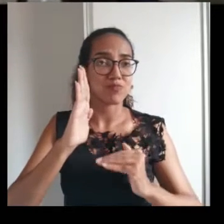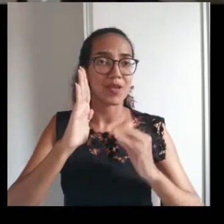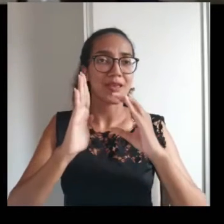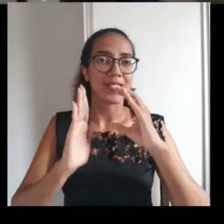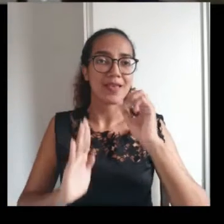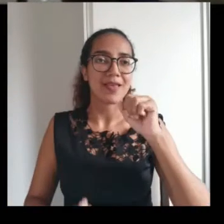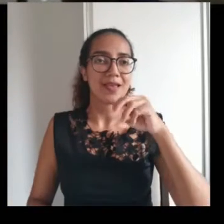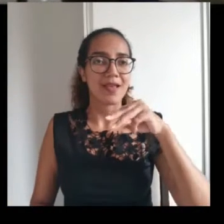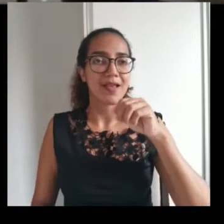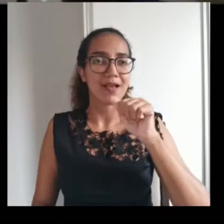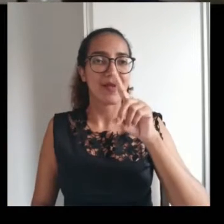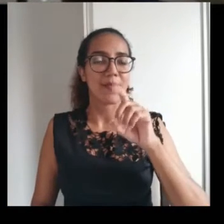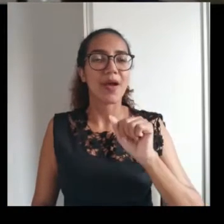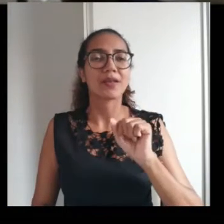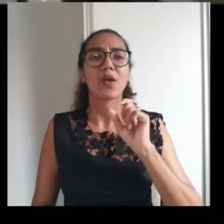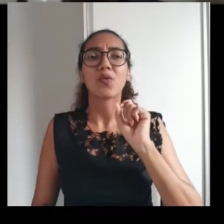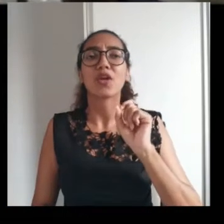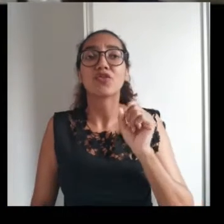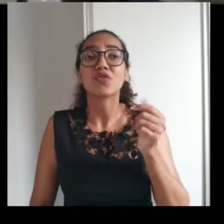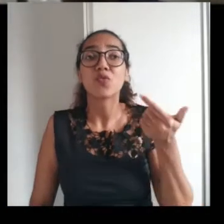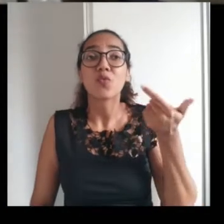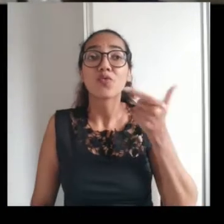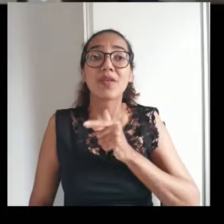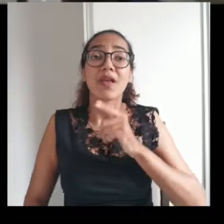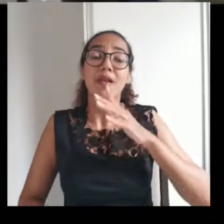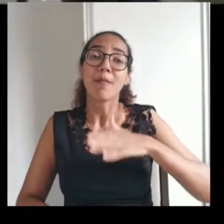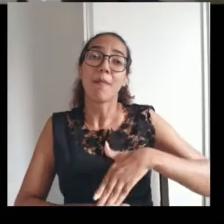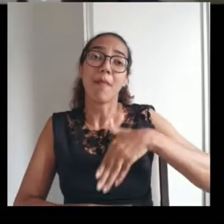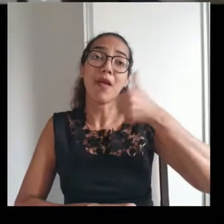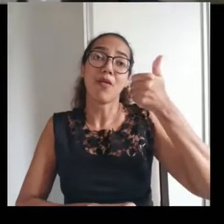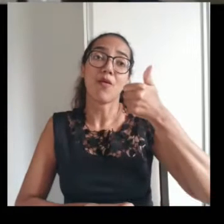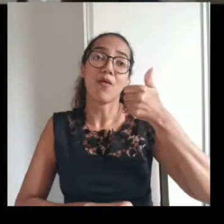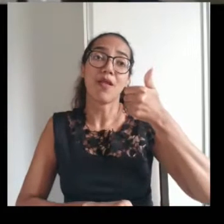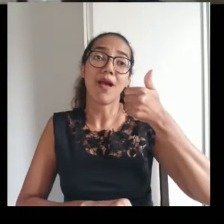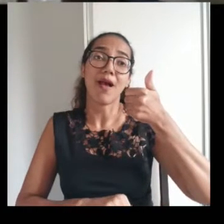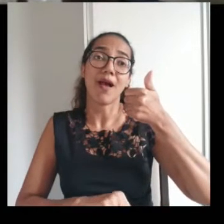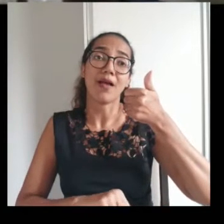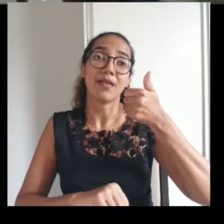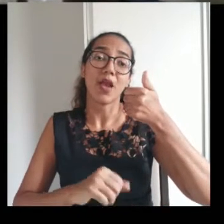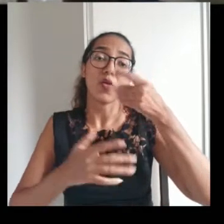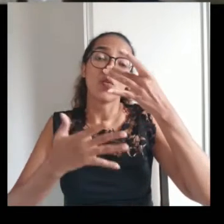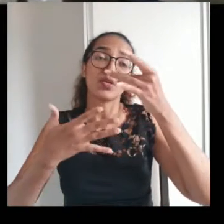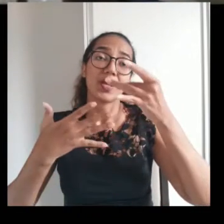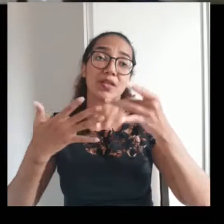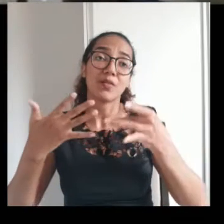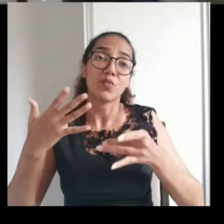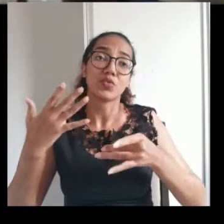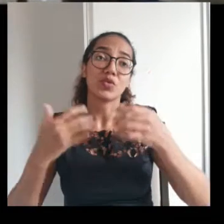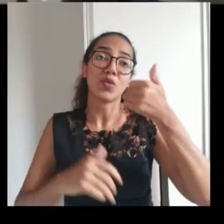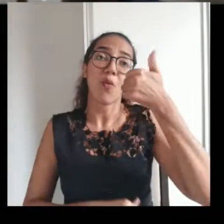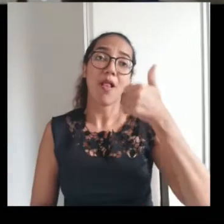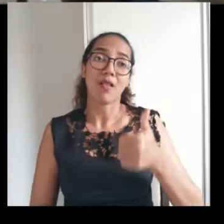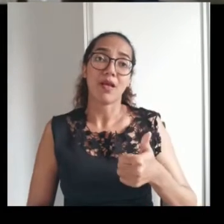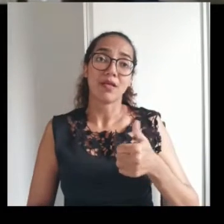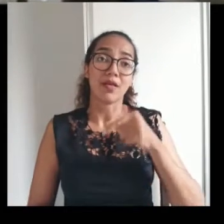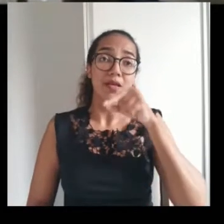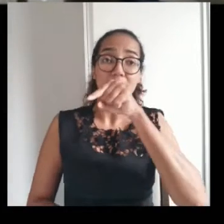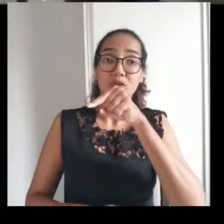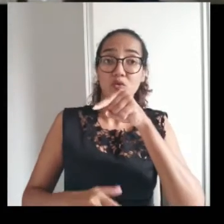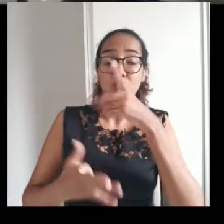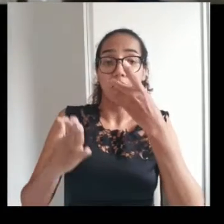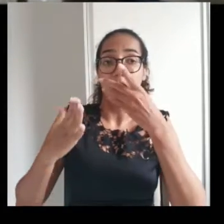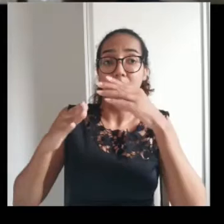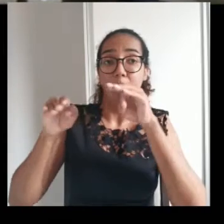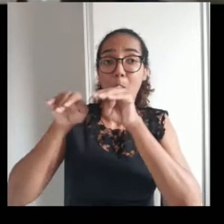tende a ganhar do ponto de vista desses atributos de qualidade aqui, ó. é um estilo arquitetural, é um padrão